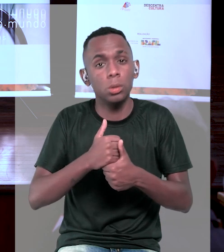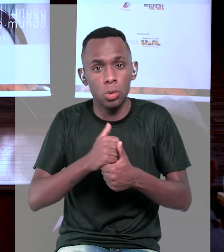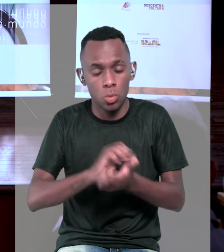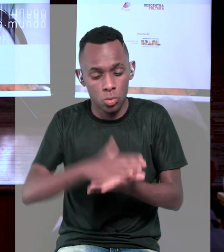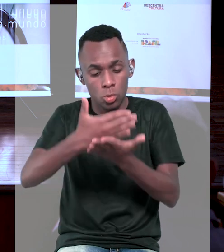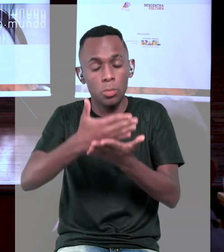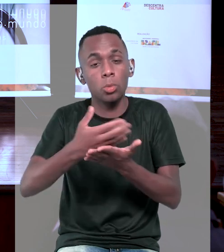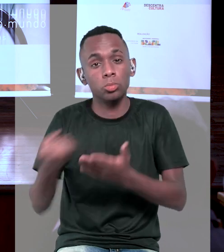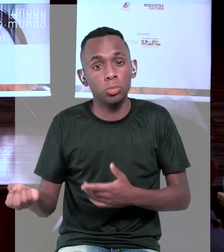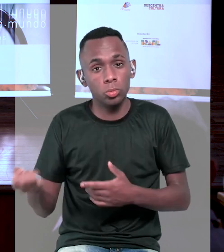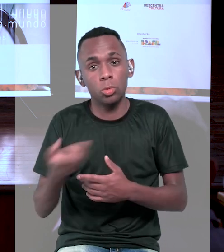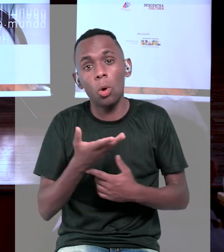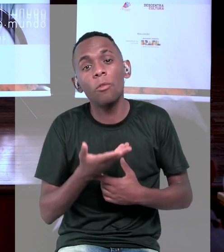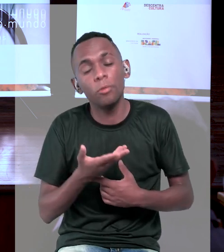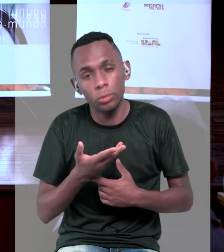em deleite